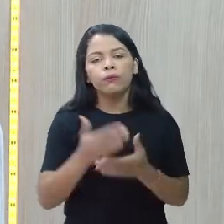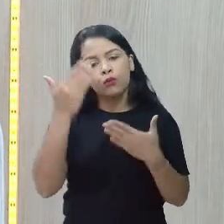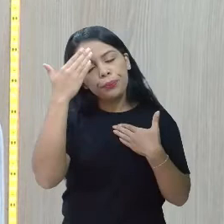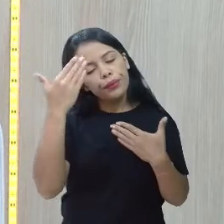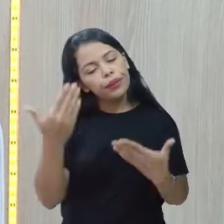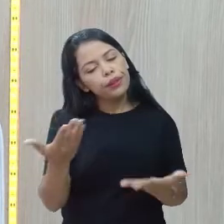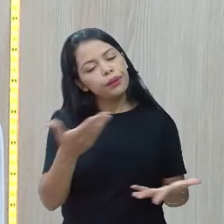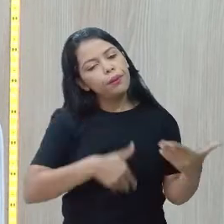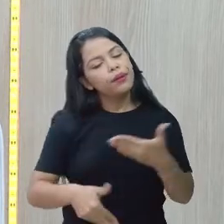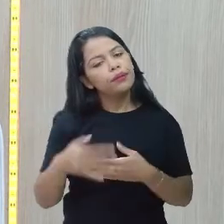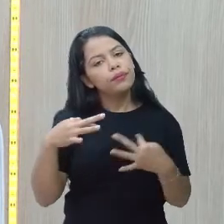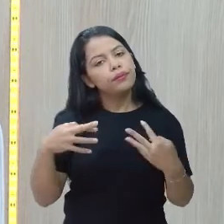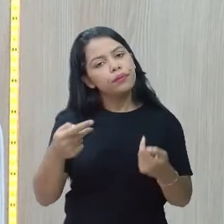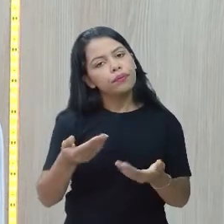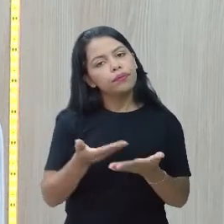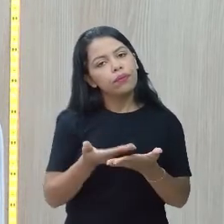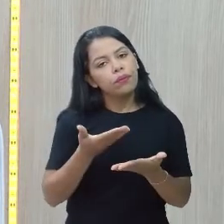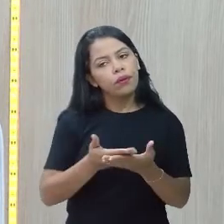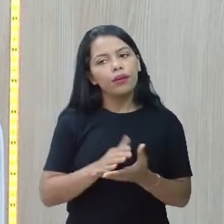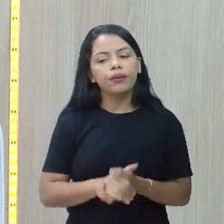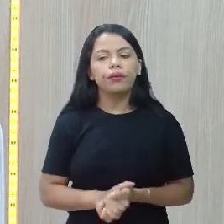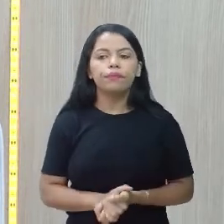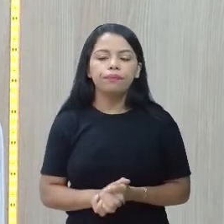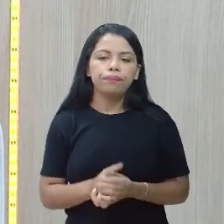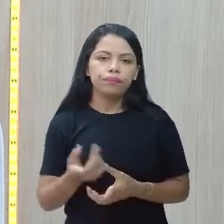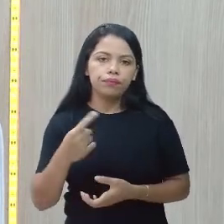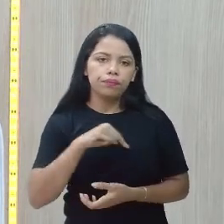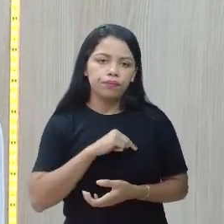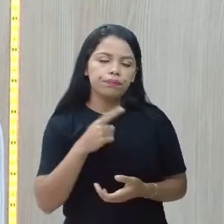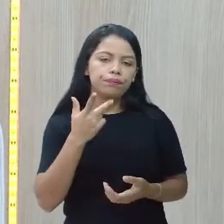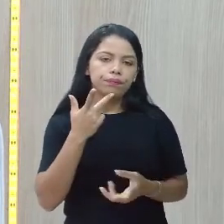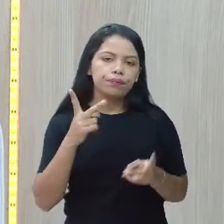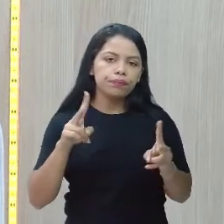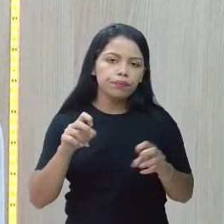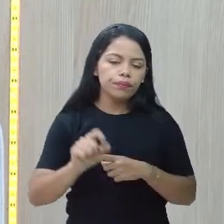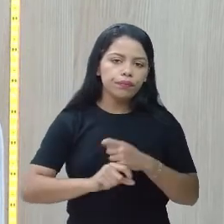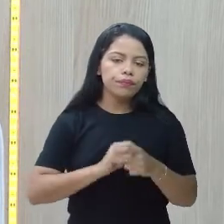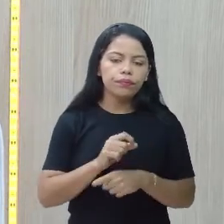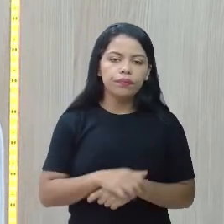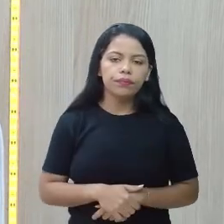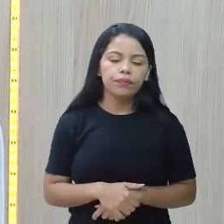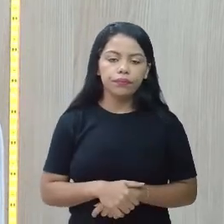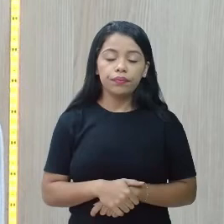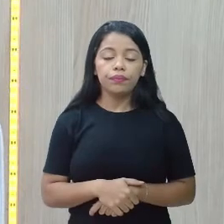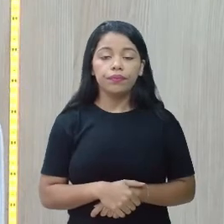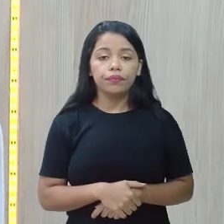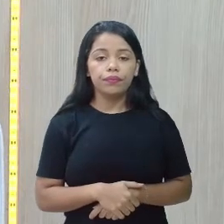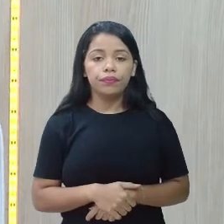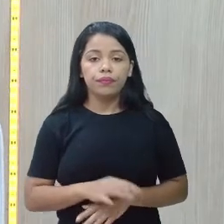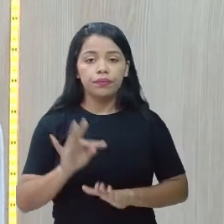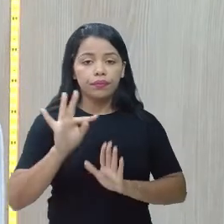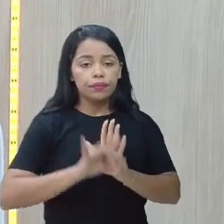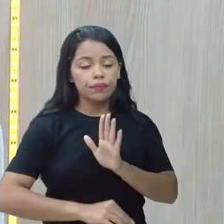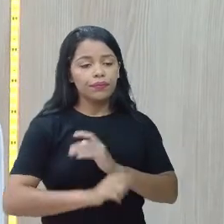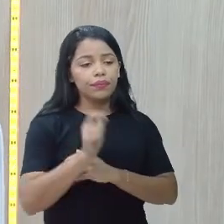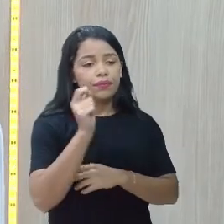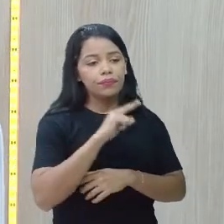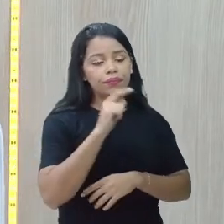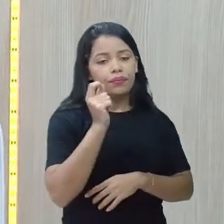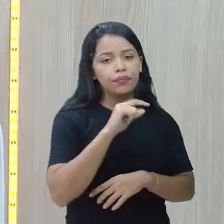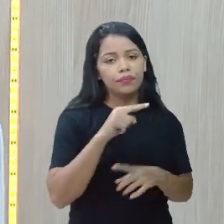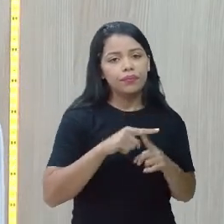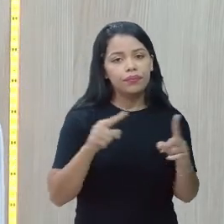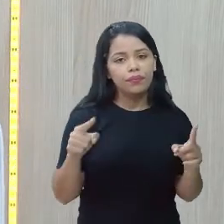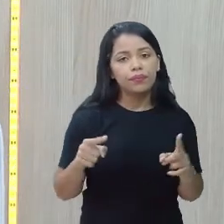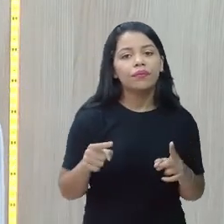Obrigada pela participação na aula. A gente estava aqui falando sobre textos de humor, mas